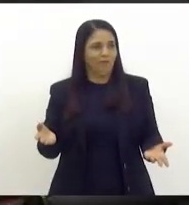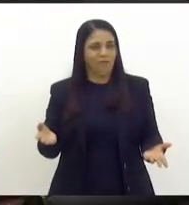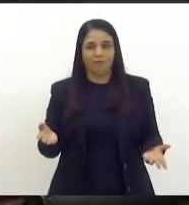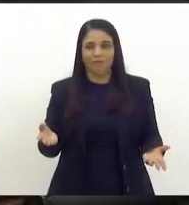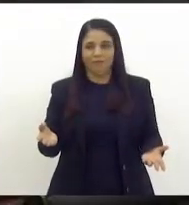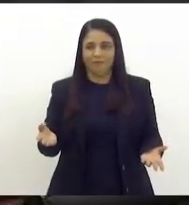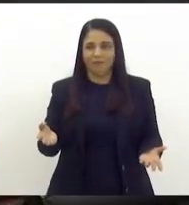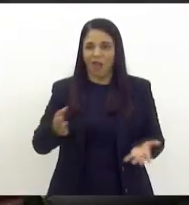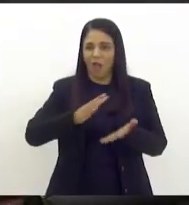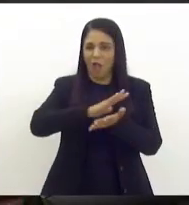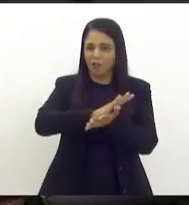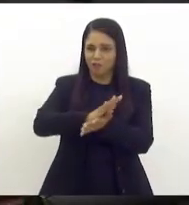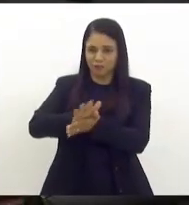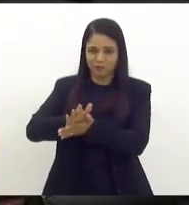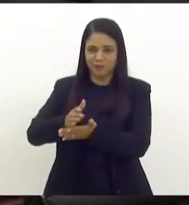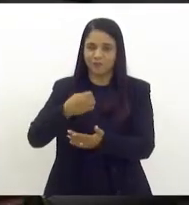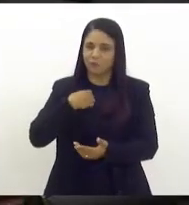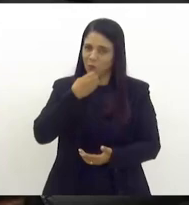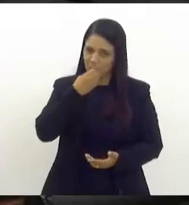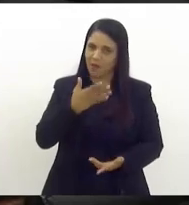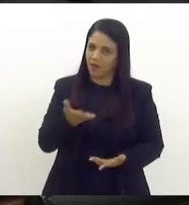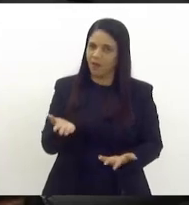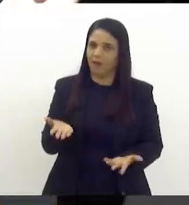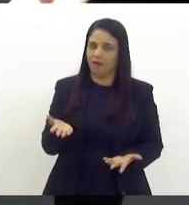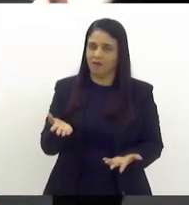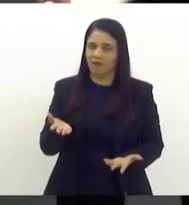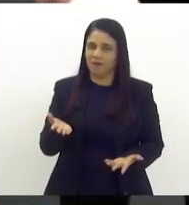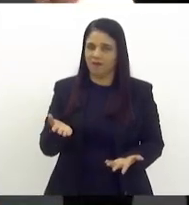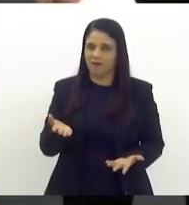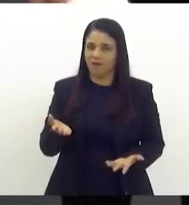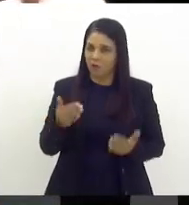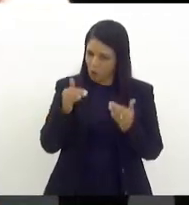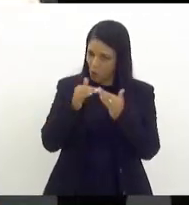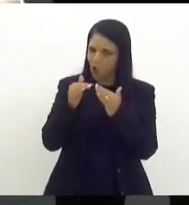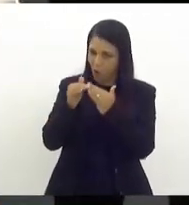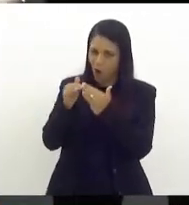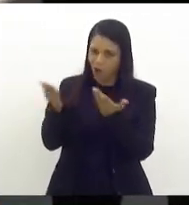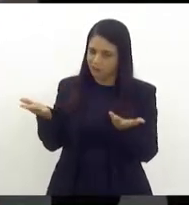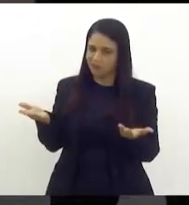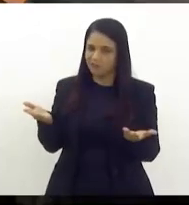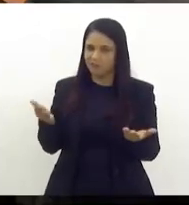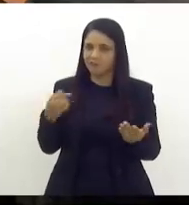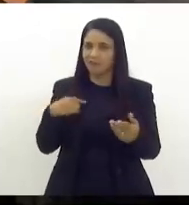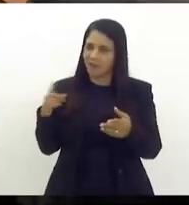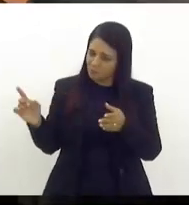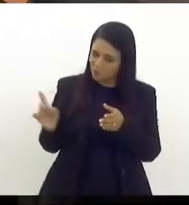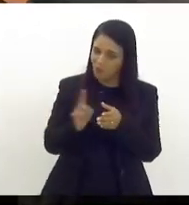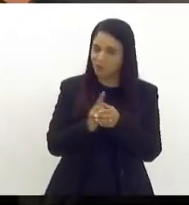é uma discriminação do bem concorda é uma discriminação do bem